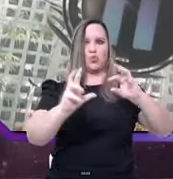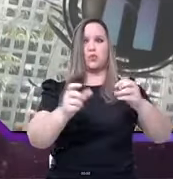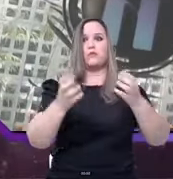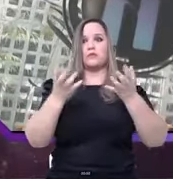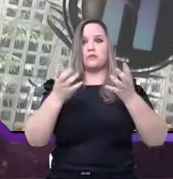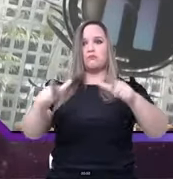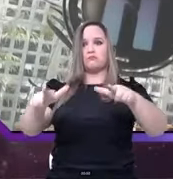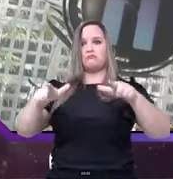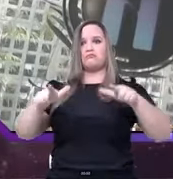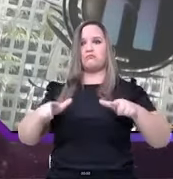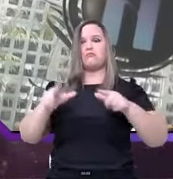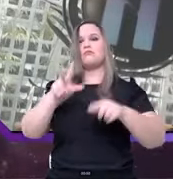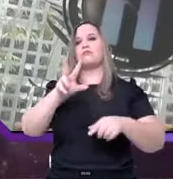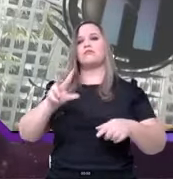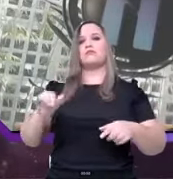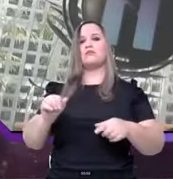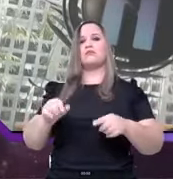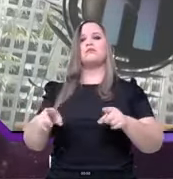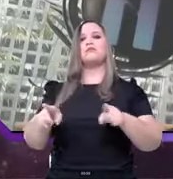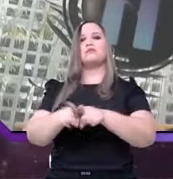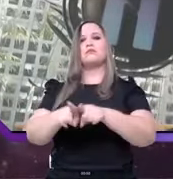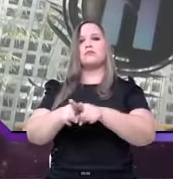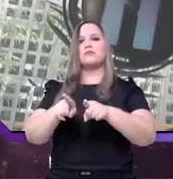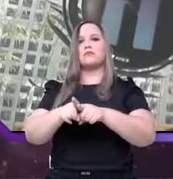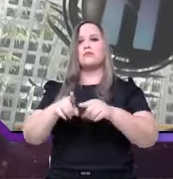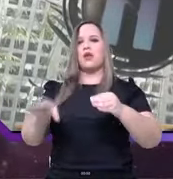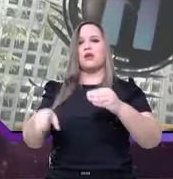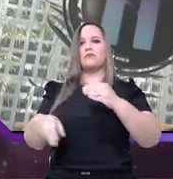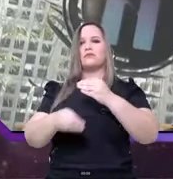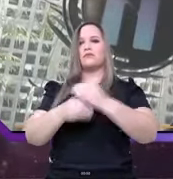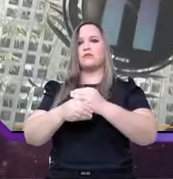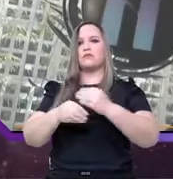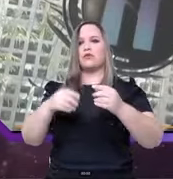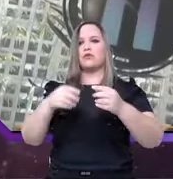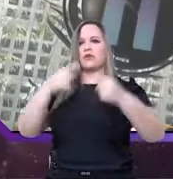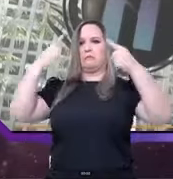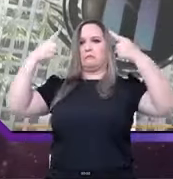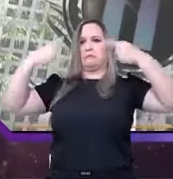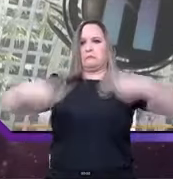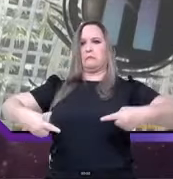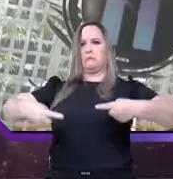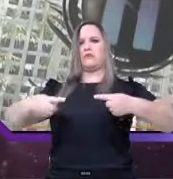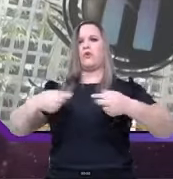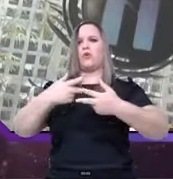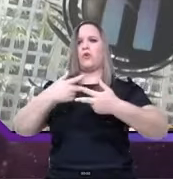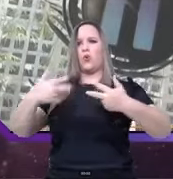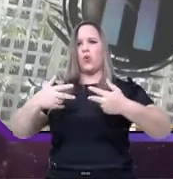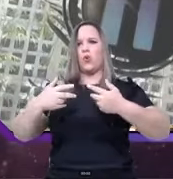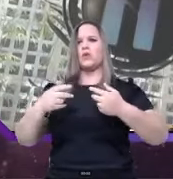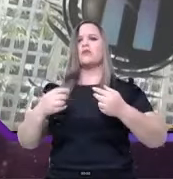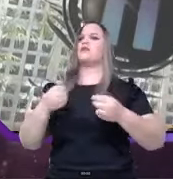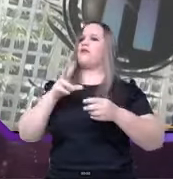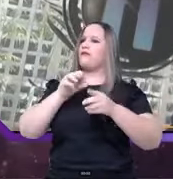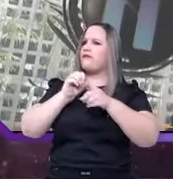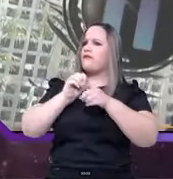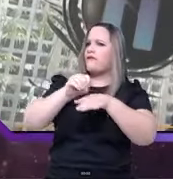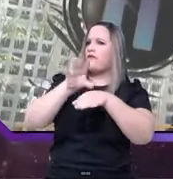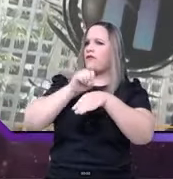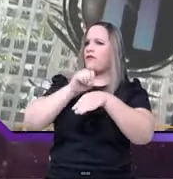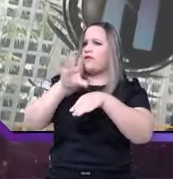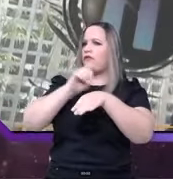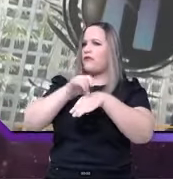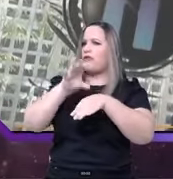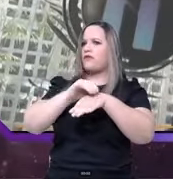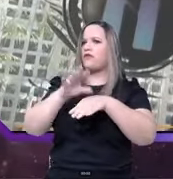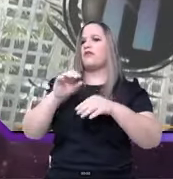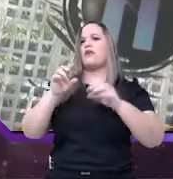disso, a contribuição com os desafios que são lançados será importante, porque o tribunal pretende